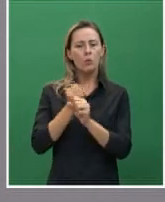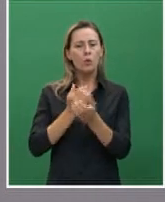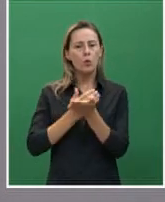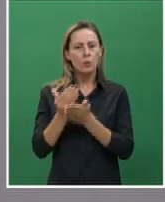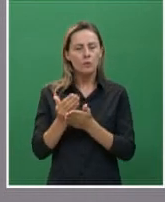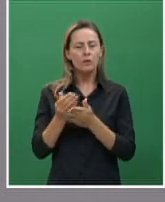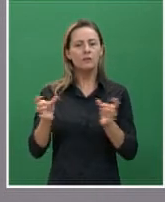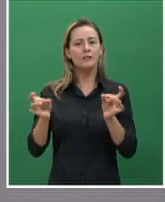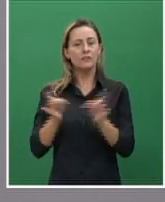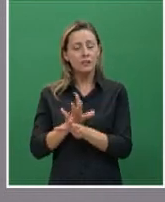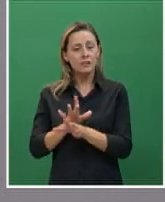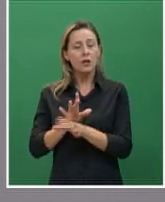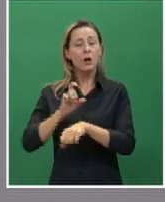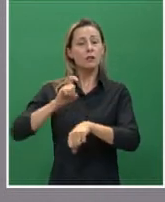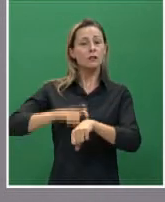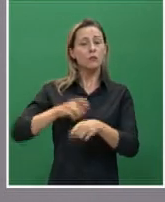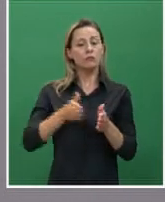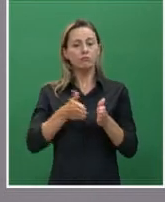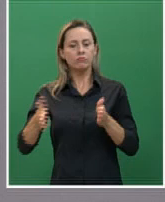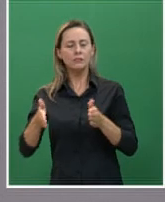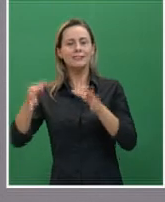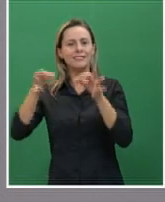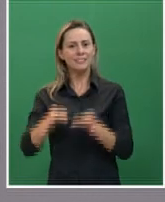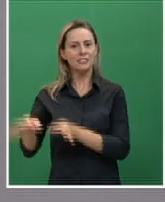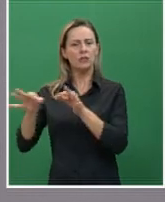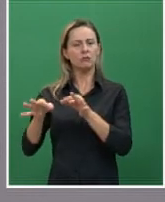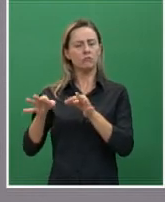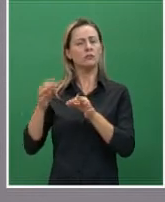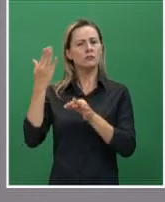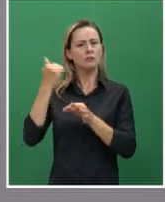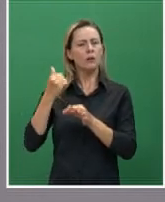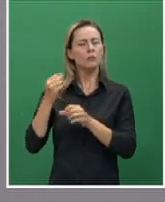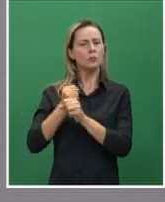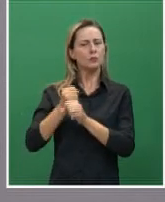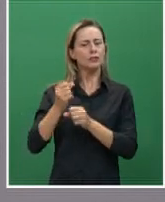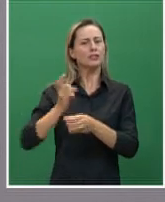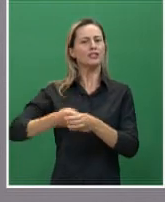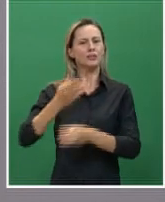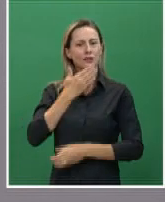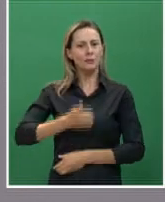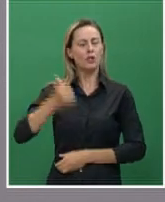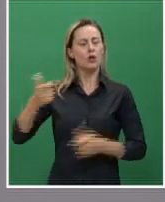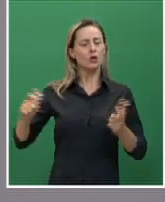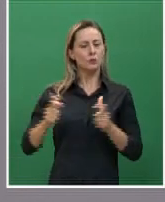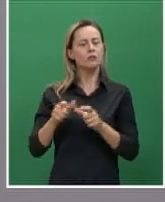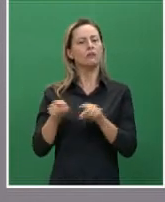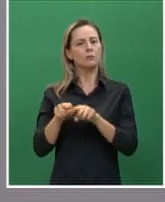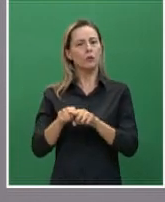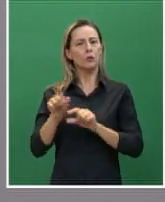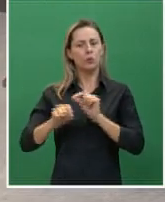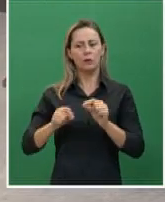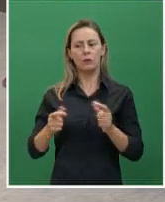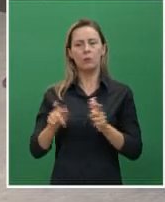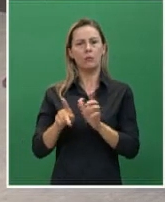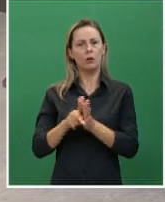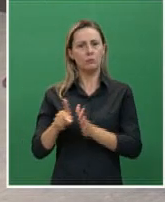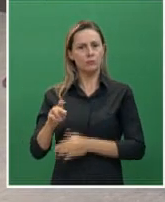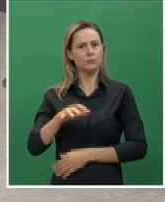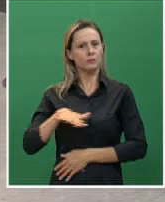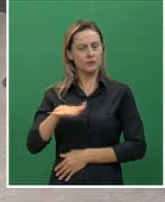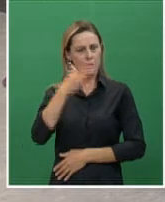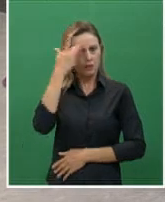que começa e termina com prazos definidos que a gente vai certamente construir essa cidade que a gente melhor e reduzindo atormente a estrutura da prefeitura